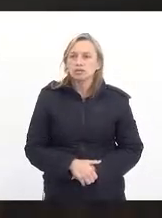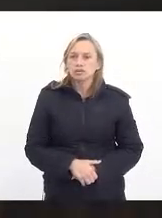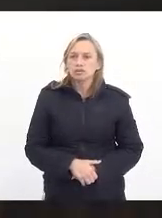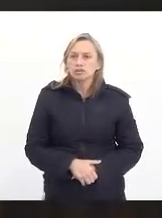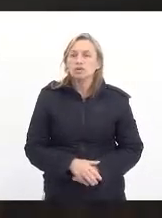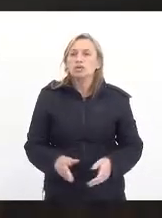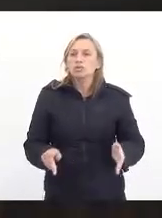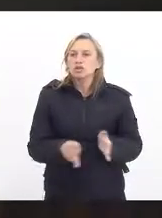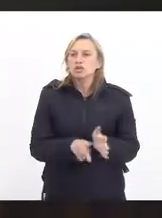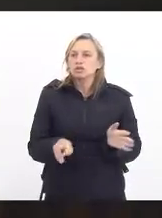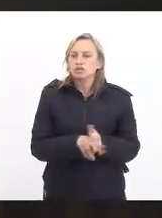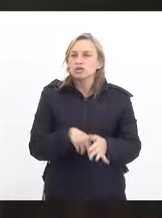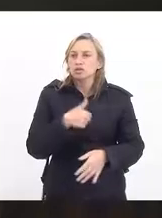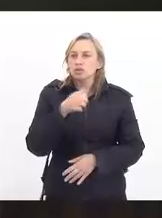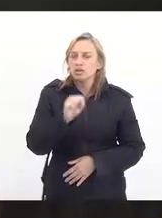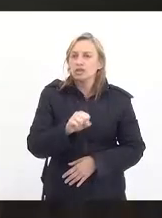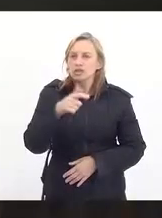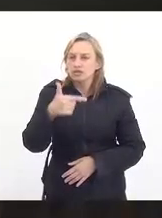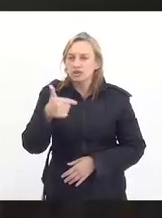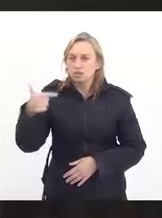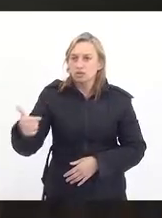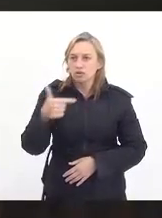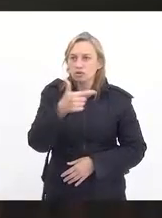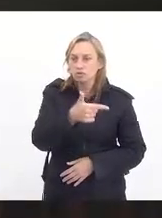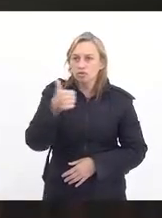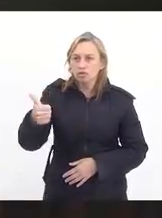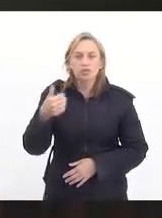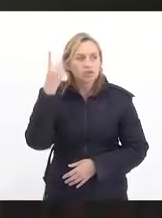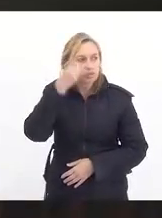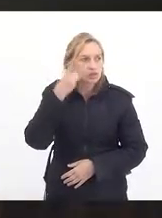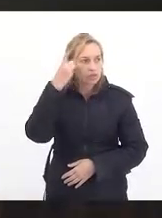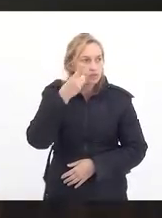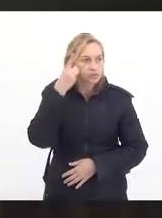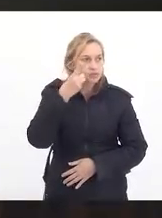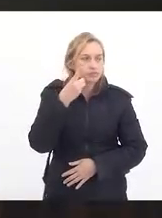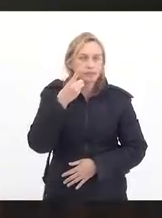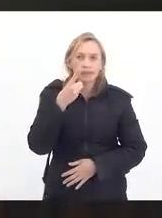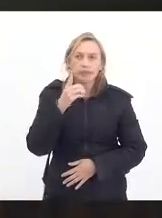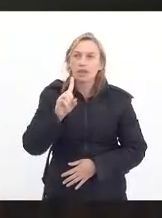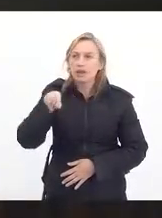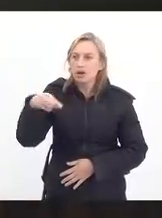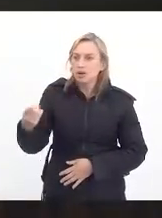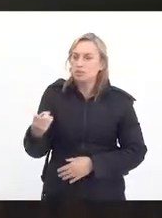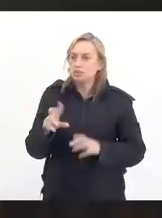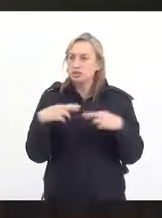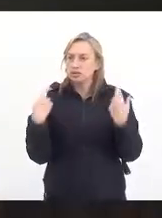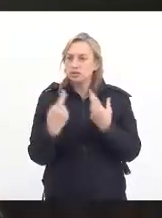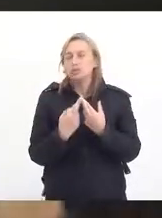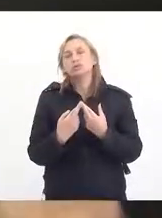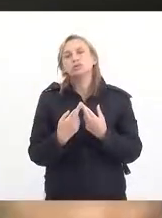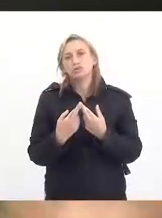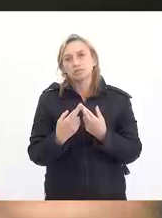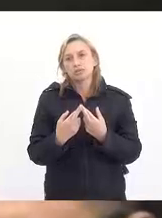o projeto de resolução nº 822/2001 de autoria do deputado questão é outra sessão Deputado é outra sessão